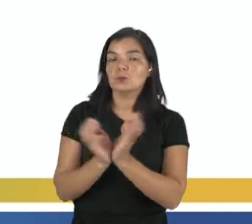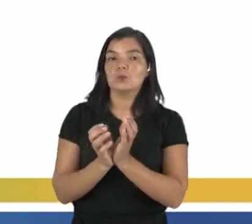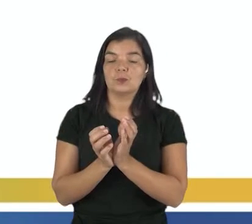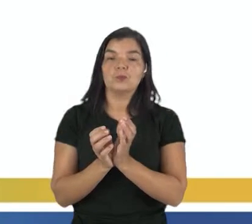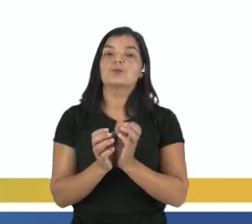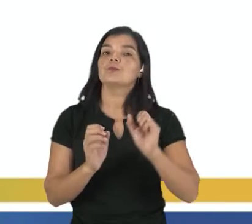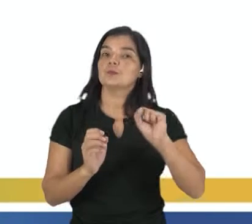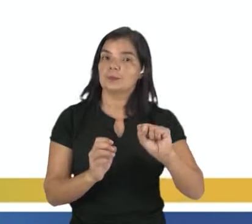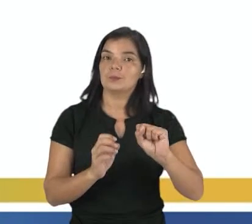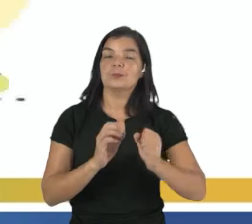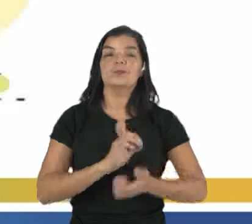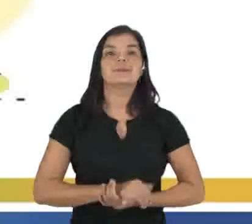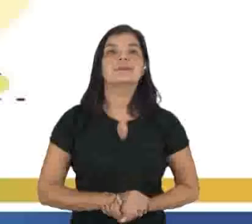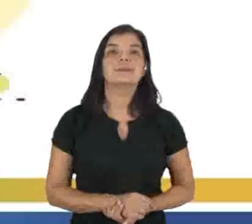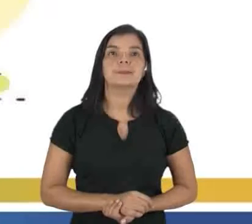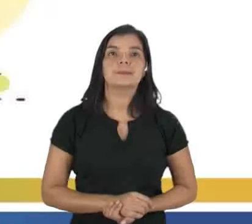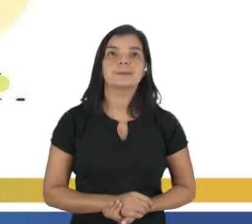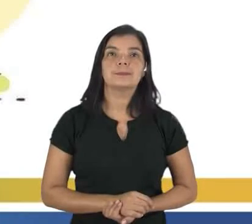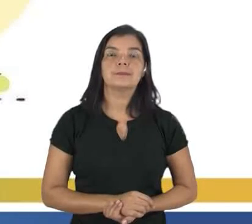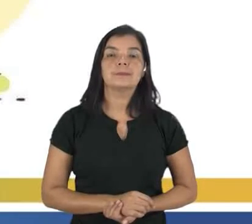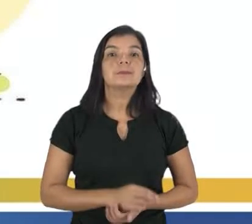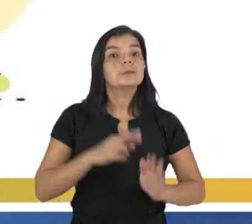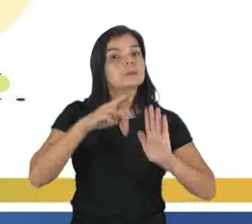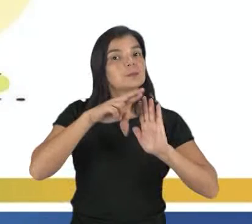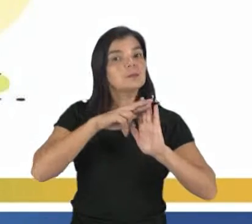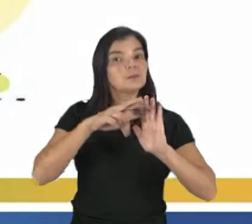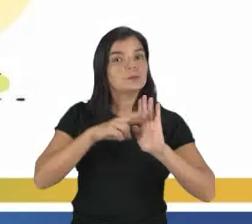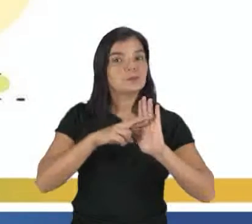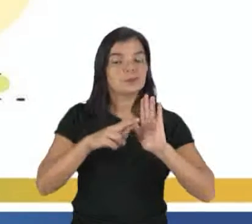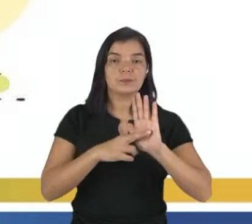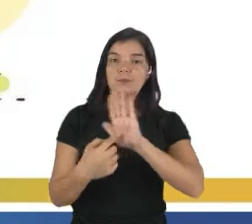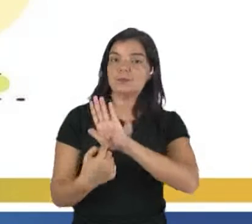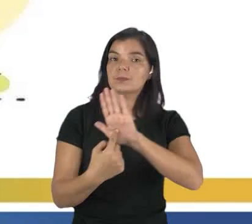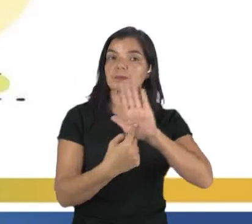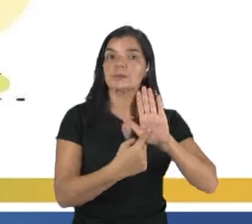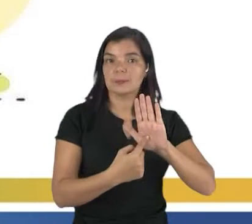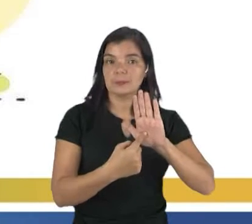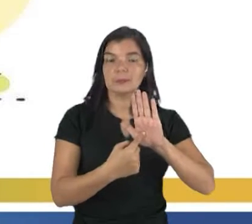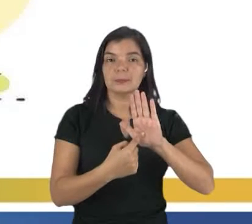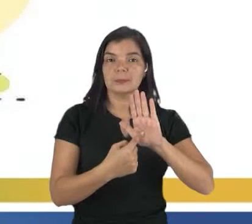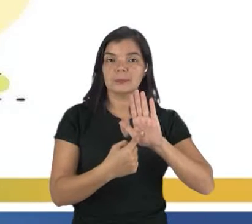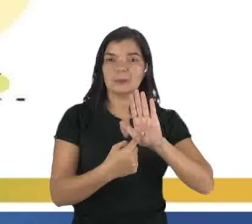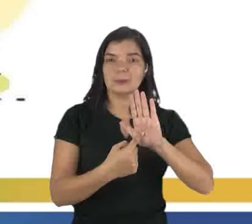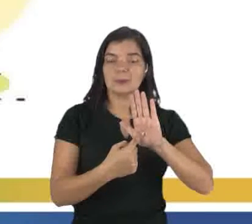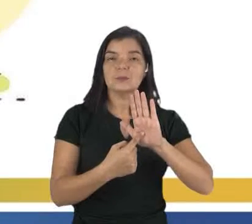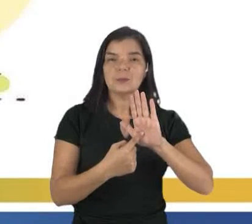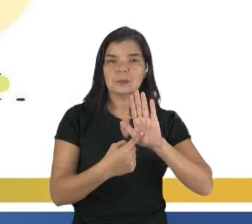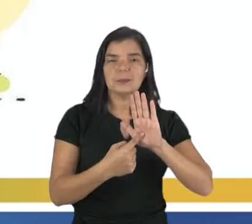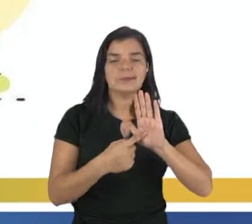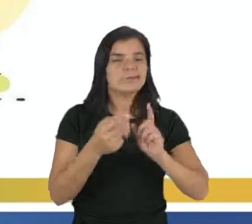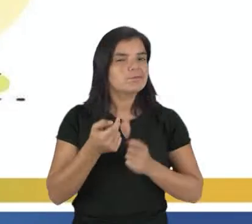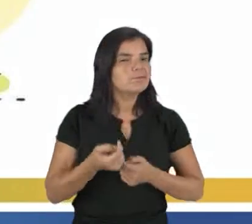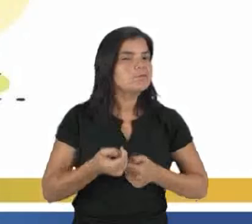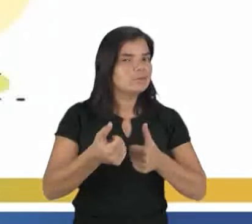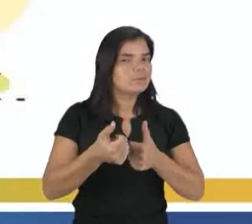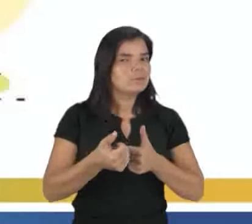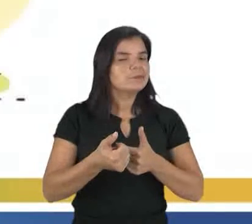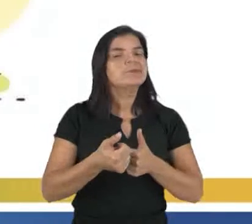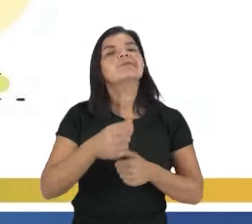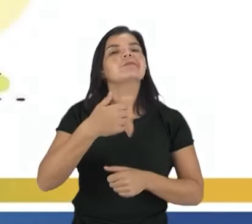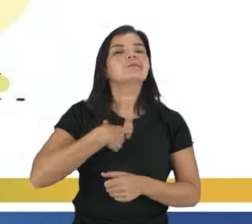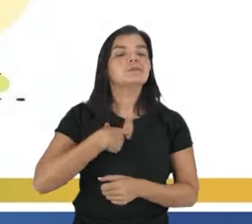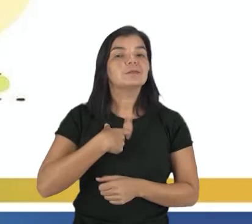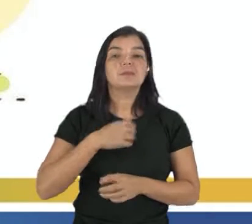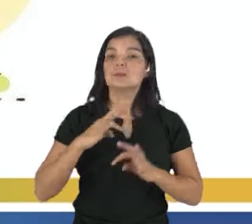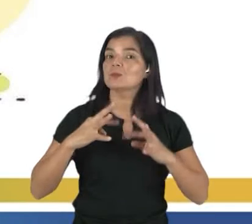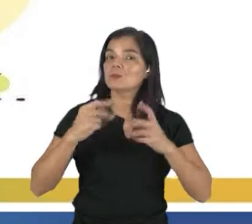dessa equação bom aqui eu vou apresentar para você aquele macete que você vai levar para o resto da